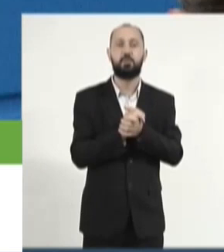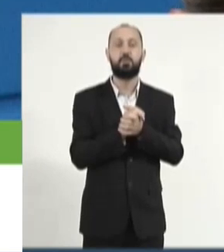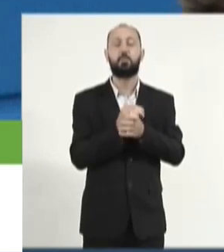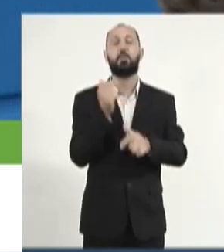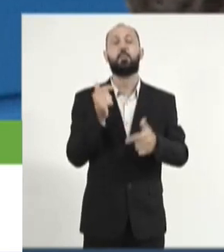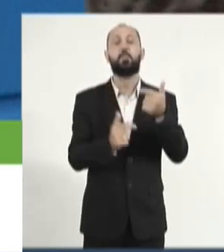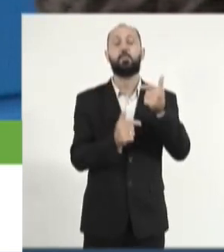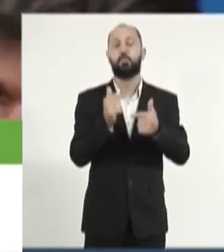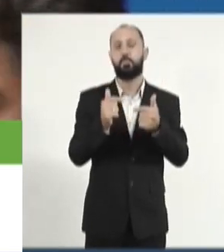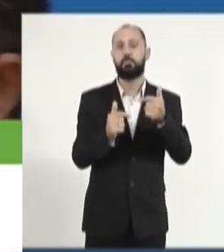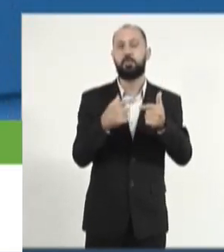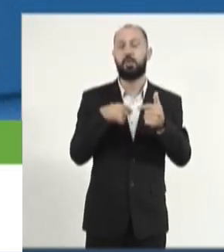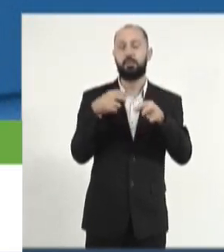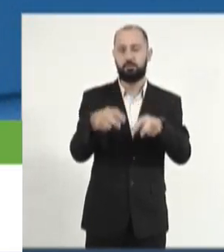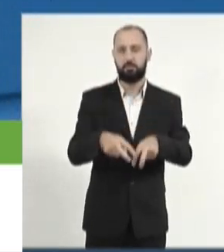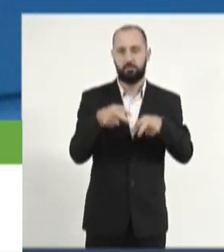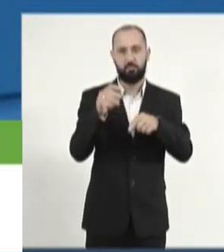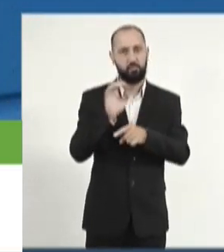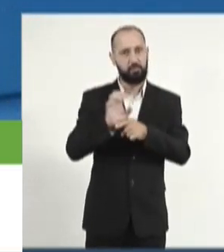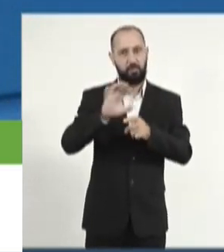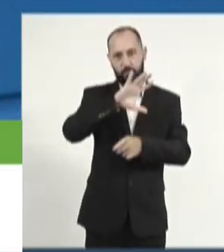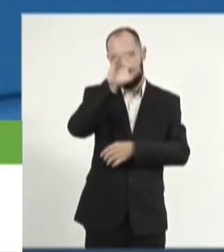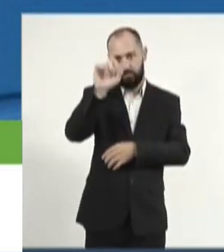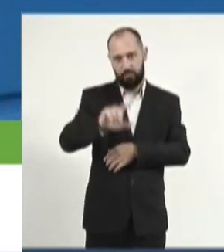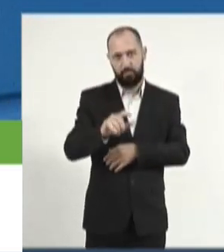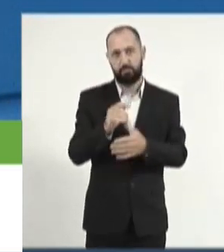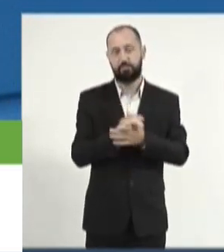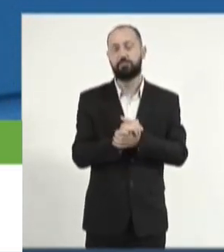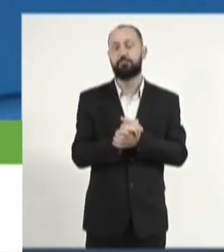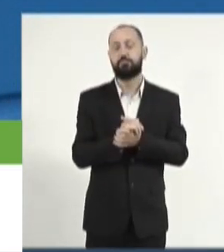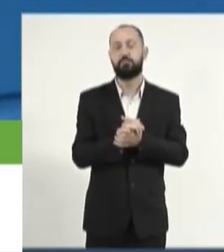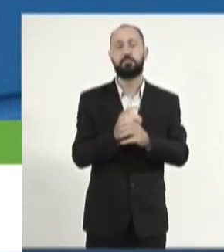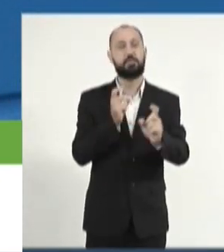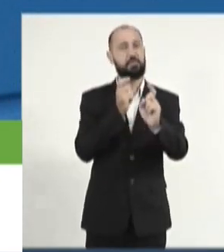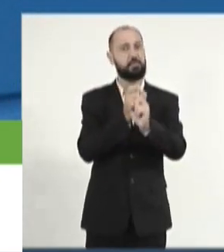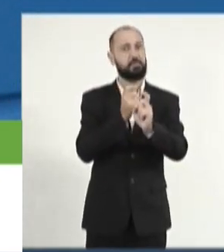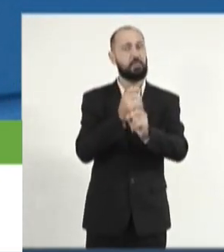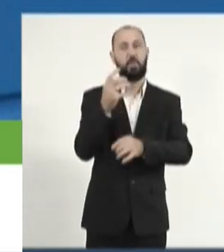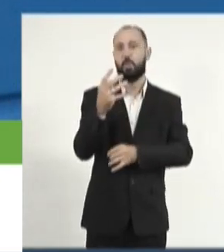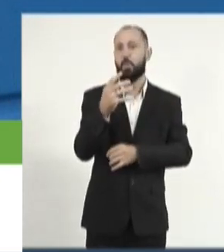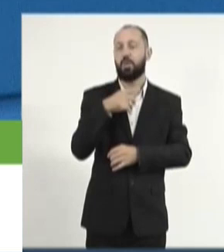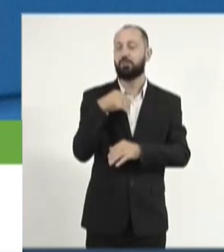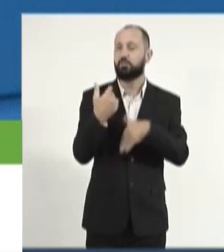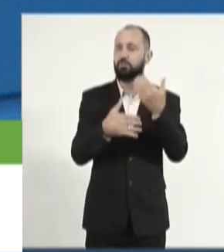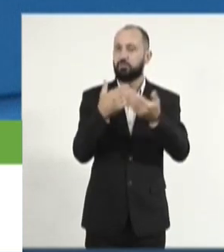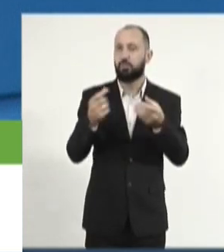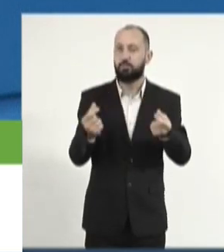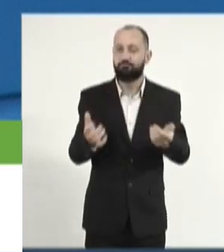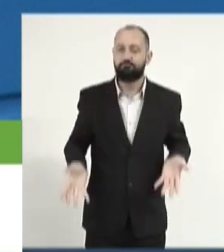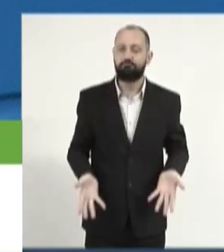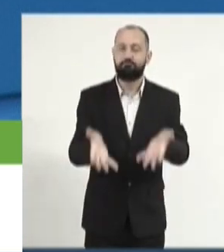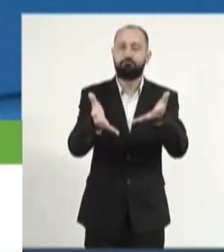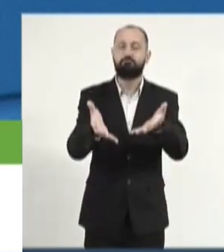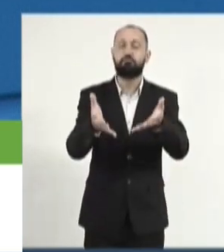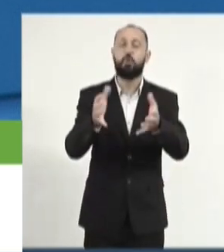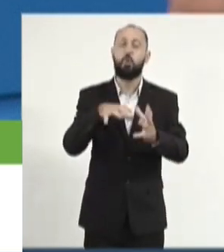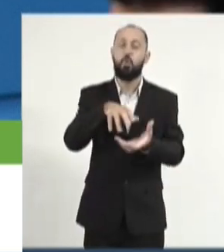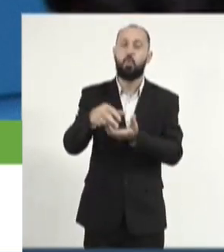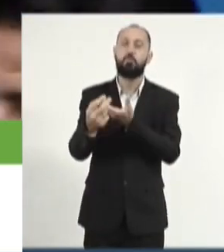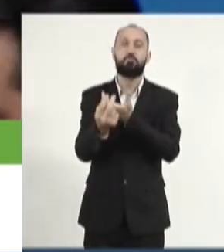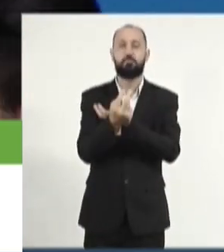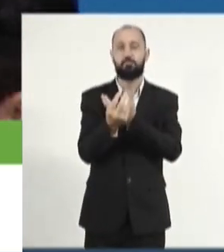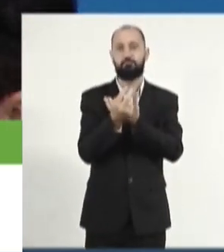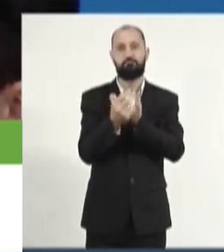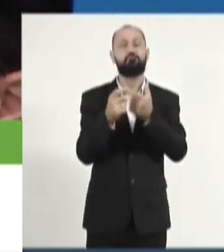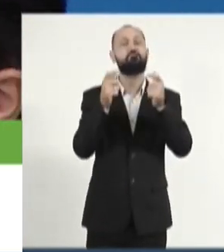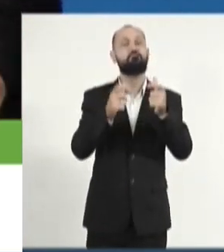políticas públicas voltadas à agricultura no estado de Mato Grosso do Sul. Inciso 4º, proporcionar o desenvolvimento econômico e social sustentável